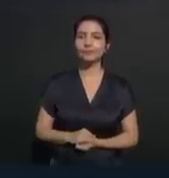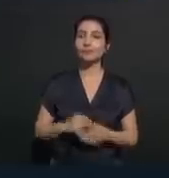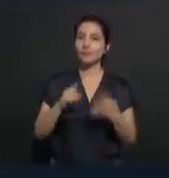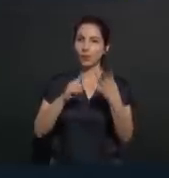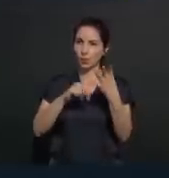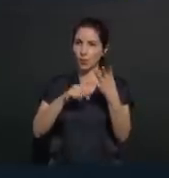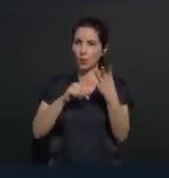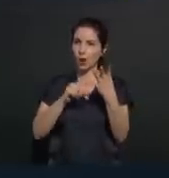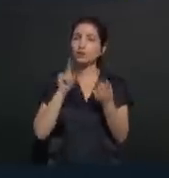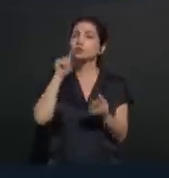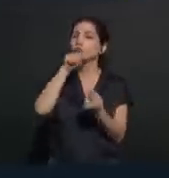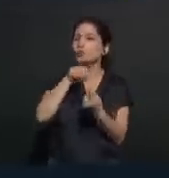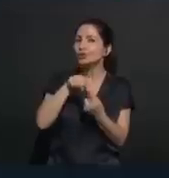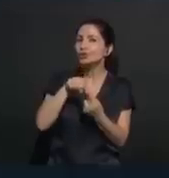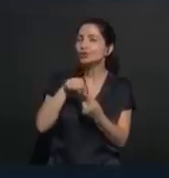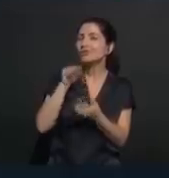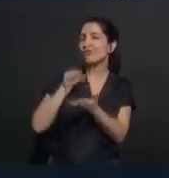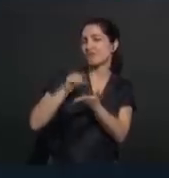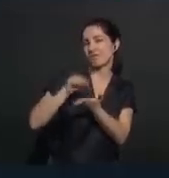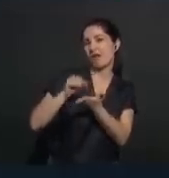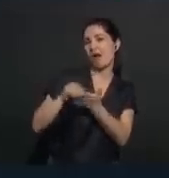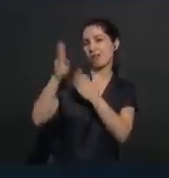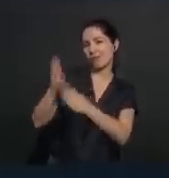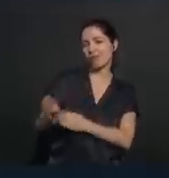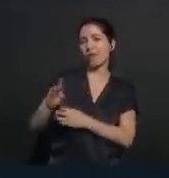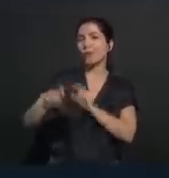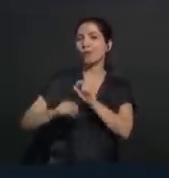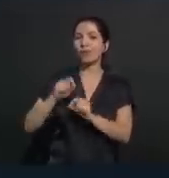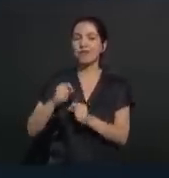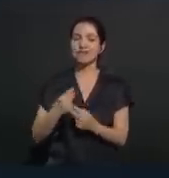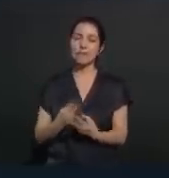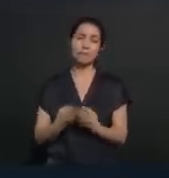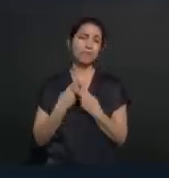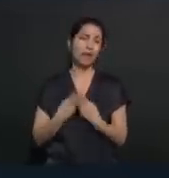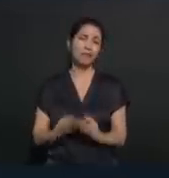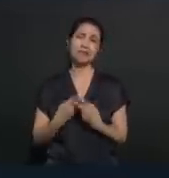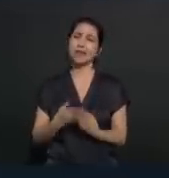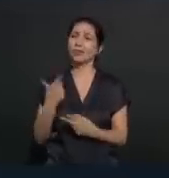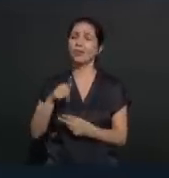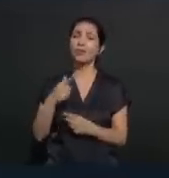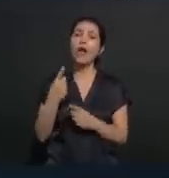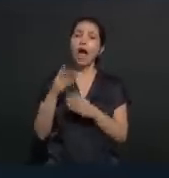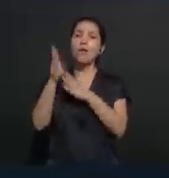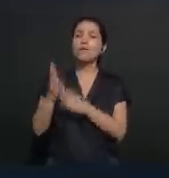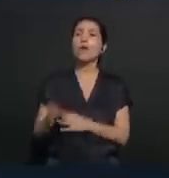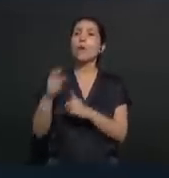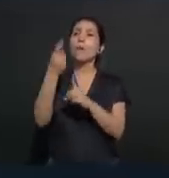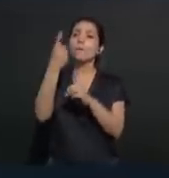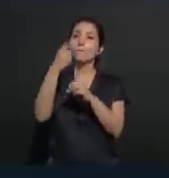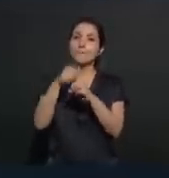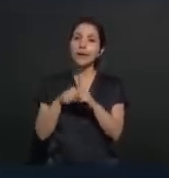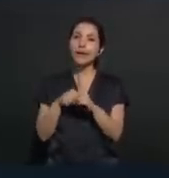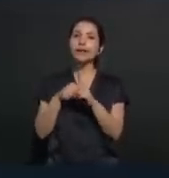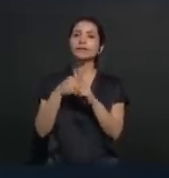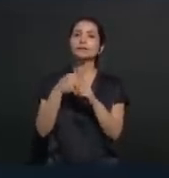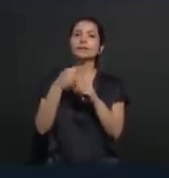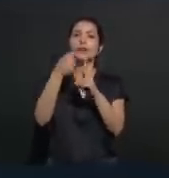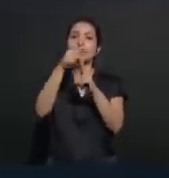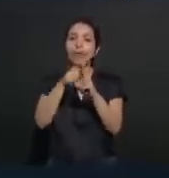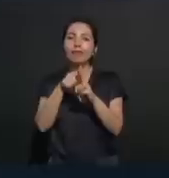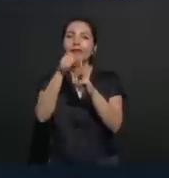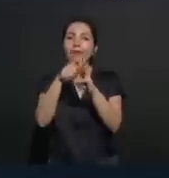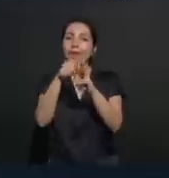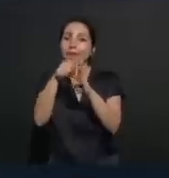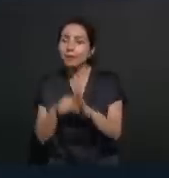Quarto motivo que a gente não é fiel, impaciência. A gente é fiel um mês, é fiel 2 meses, é fiel 5 meses. Gente, José